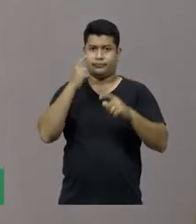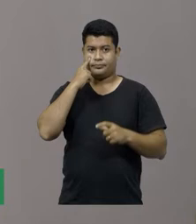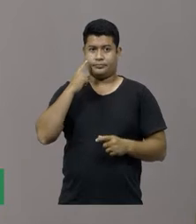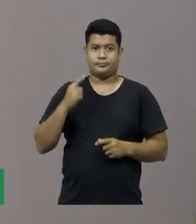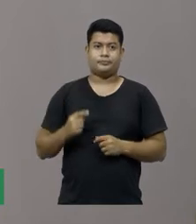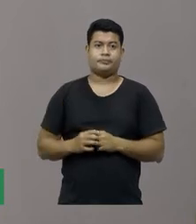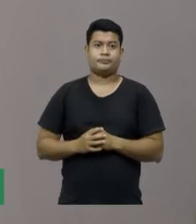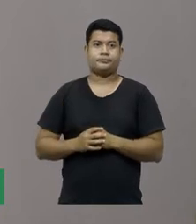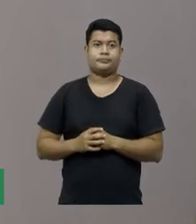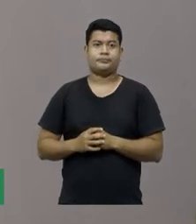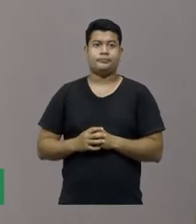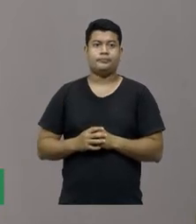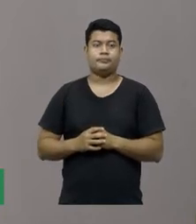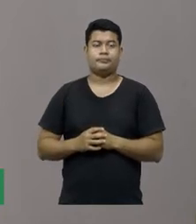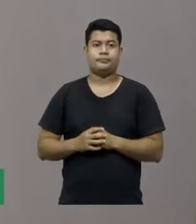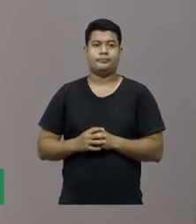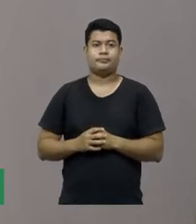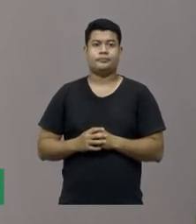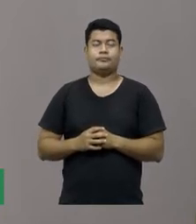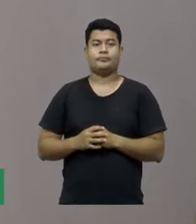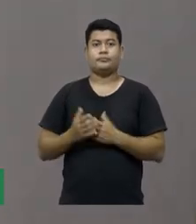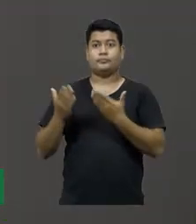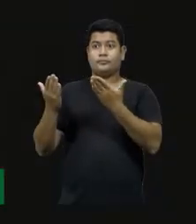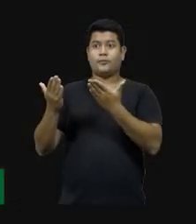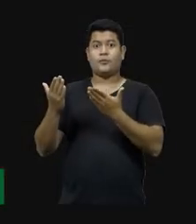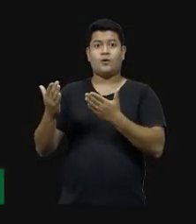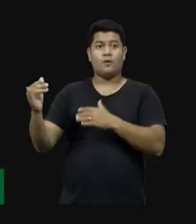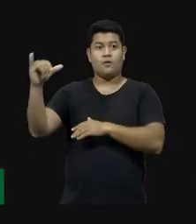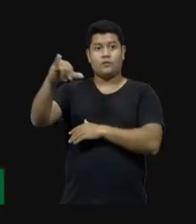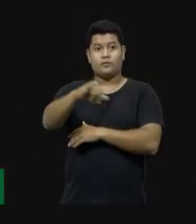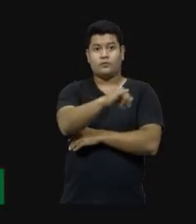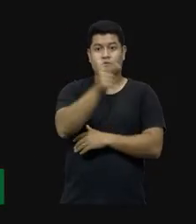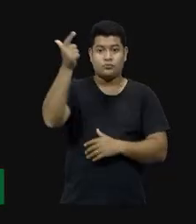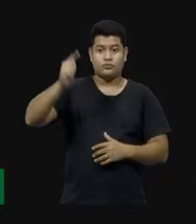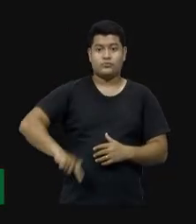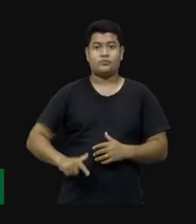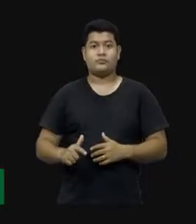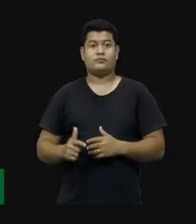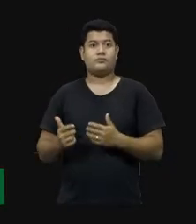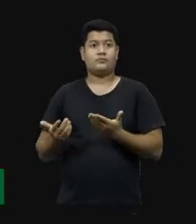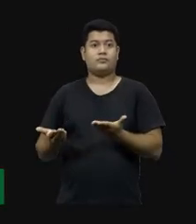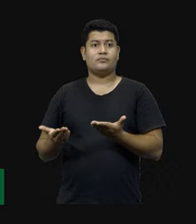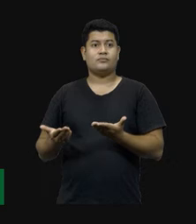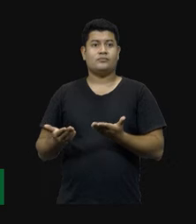aí. O arcanjo de novo. Nossa. Quando quem tem aquele